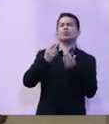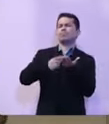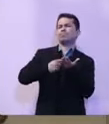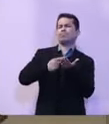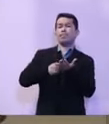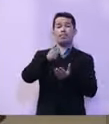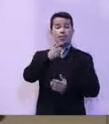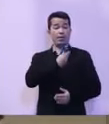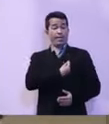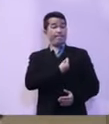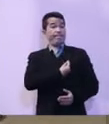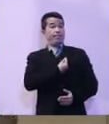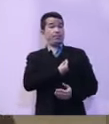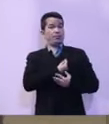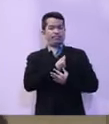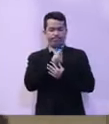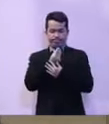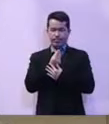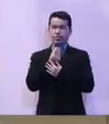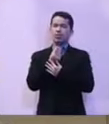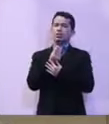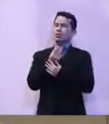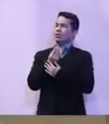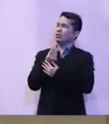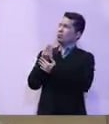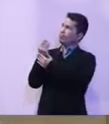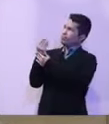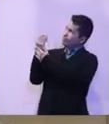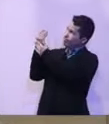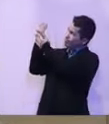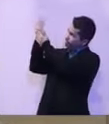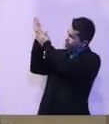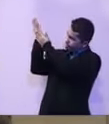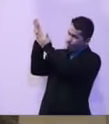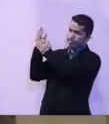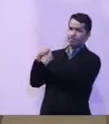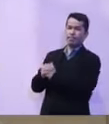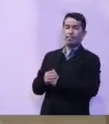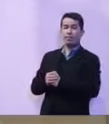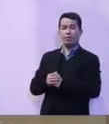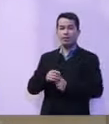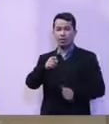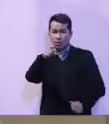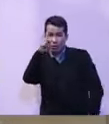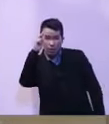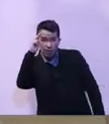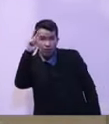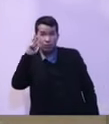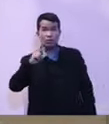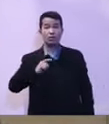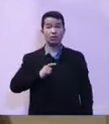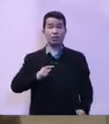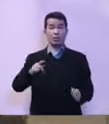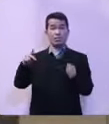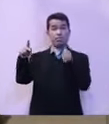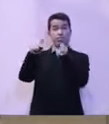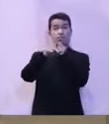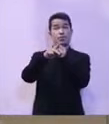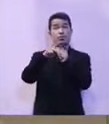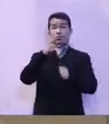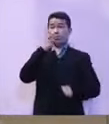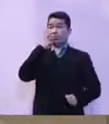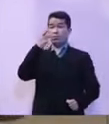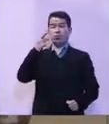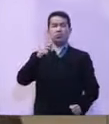entrega total da nossa vida. E é por isso que o apóstolo Pedro, ele se torna muito radical. Ele diz assim,